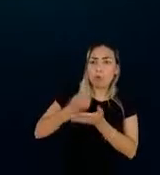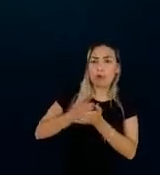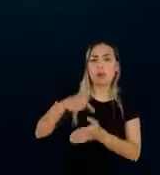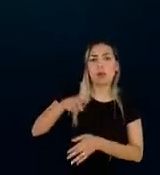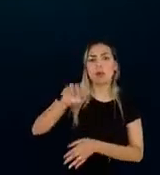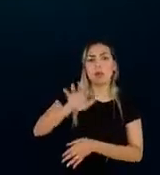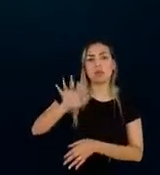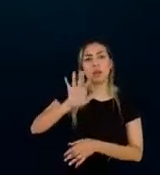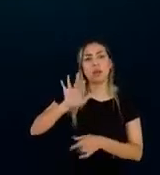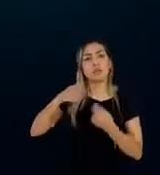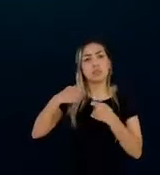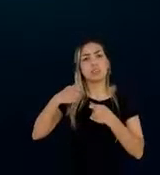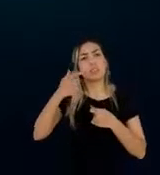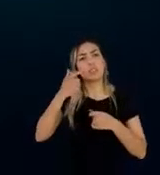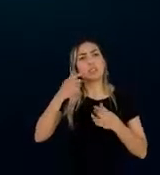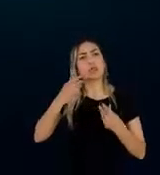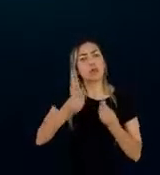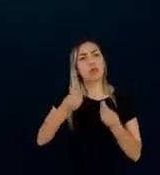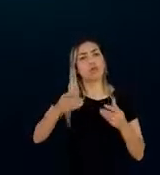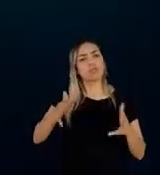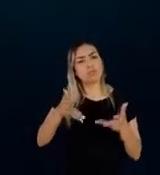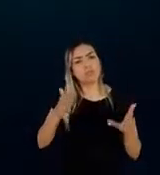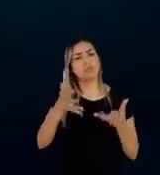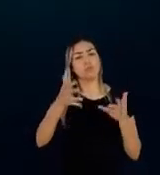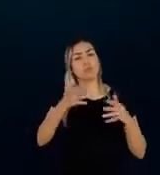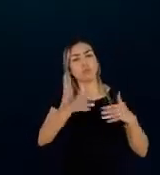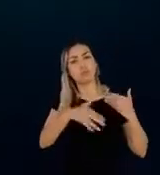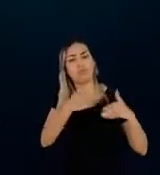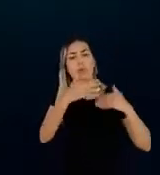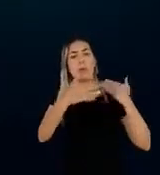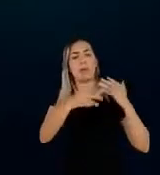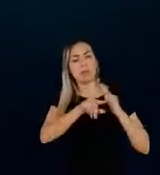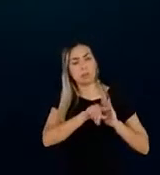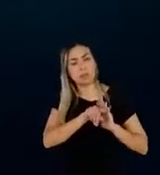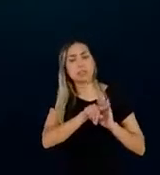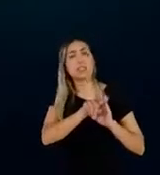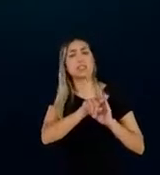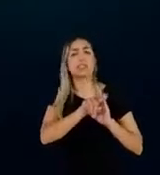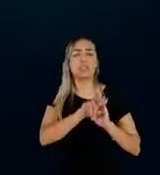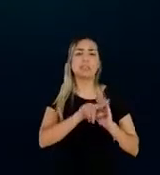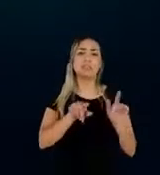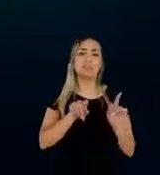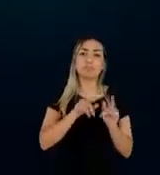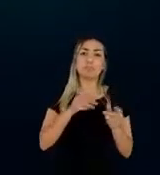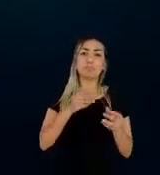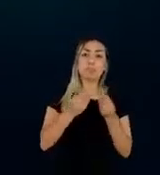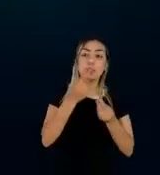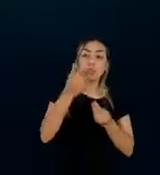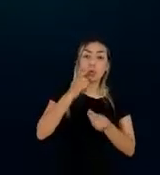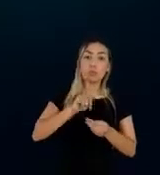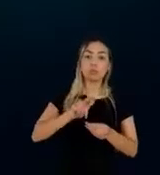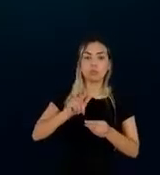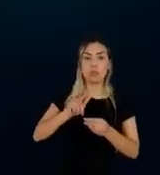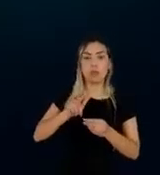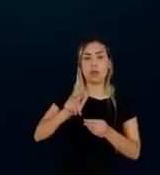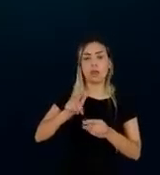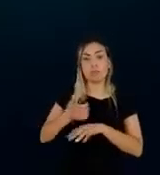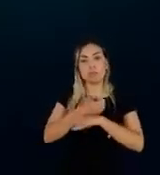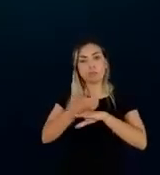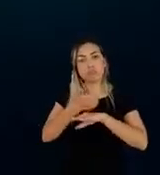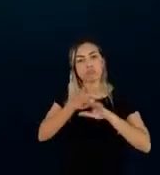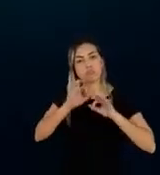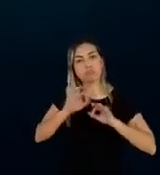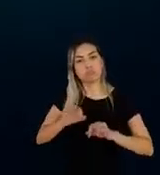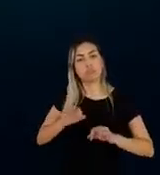ao desenvolvimento, a pesquisa e a capacitação científica e tecnológica, mas também a inovação.